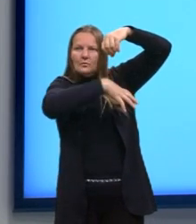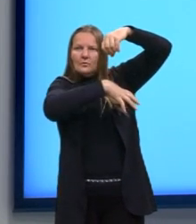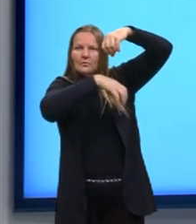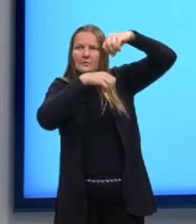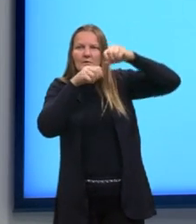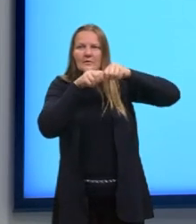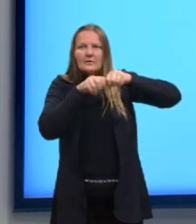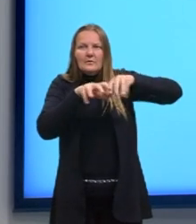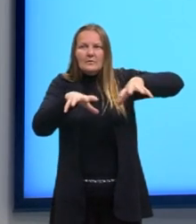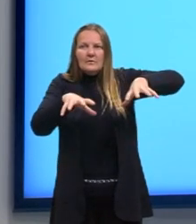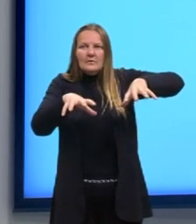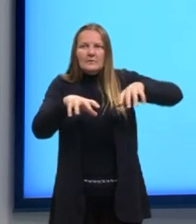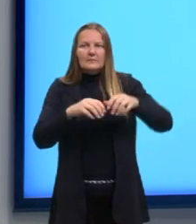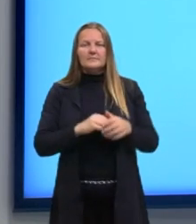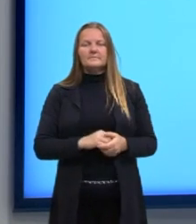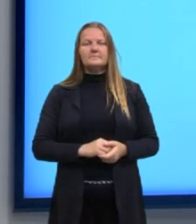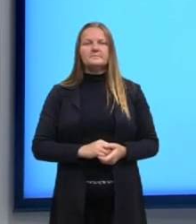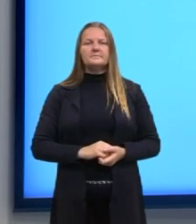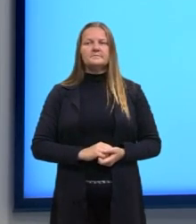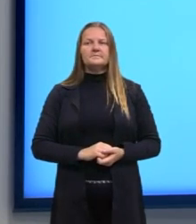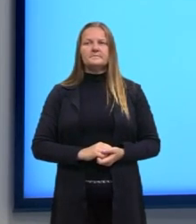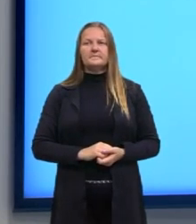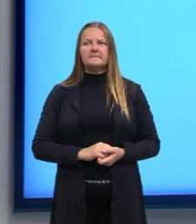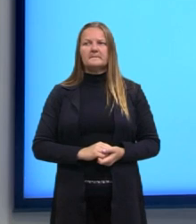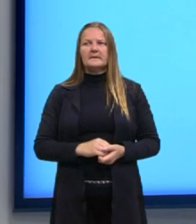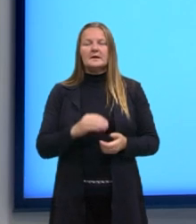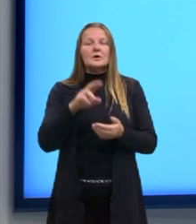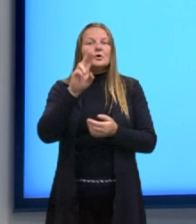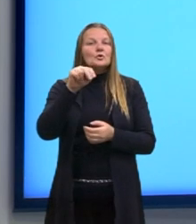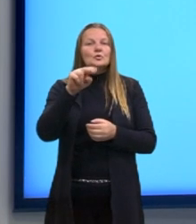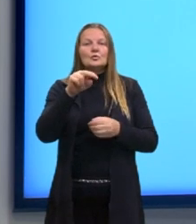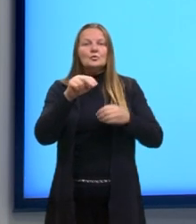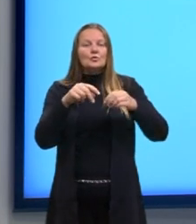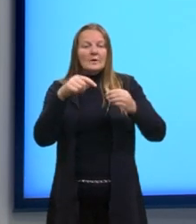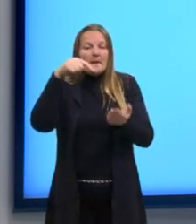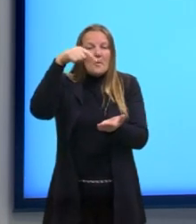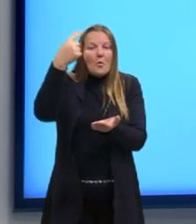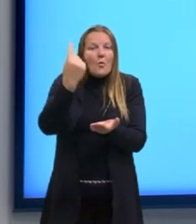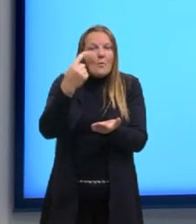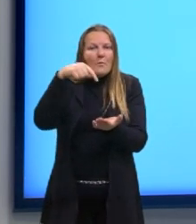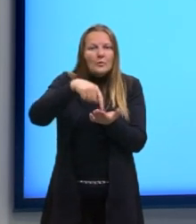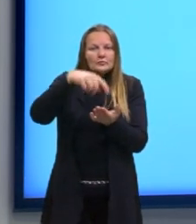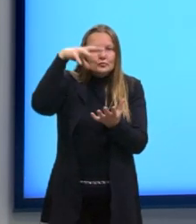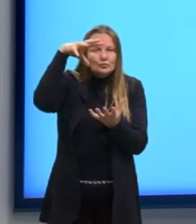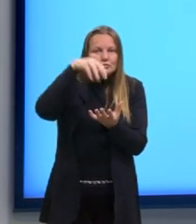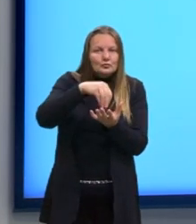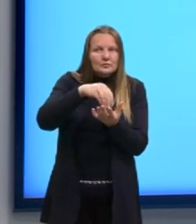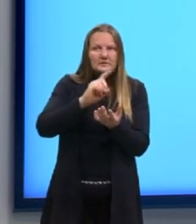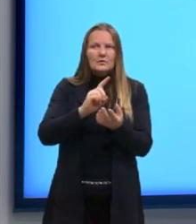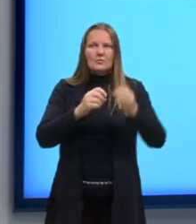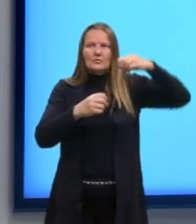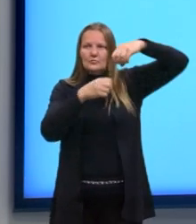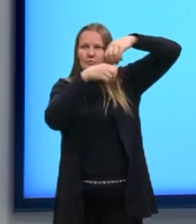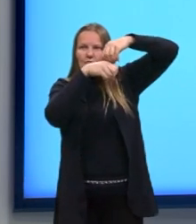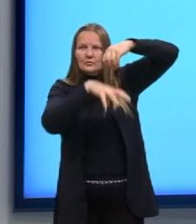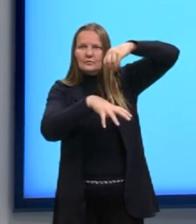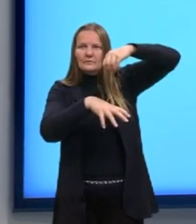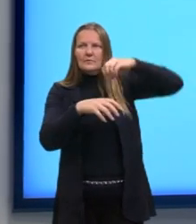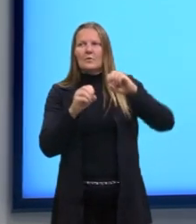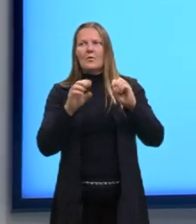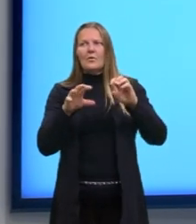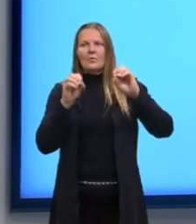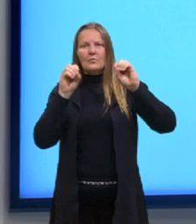os raios então abrindo né eles não vão focar em um ponto somente e por último os raios Paralelos